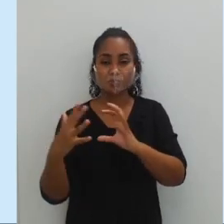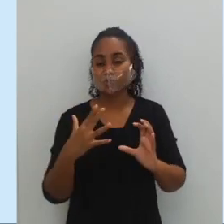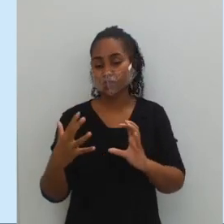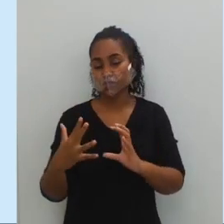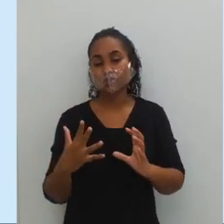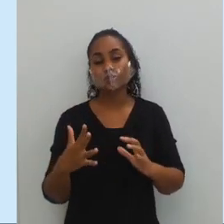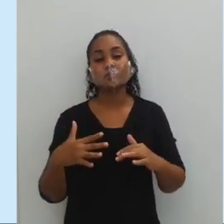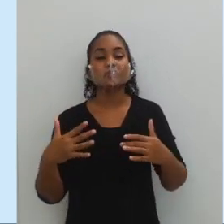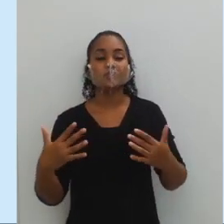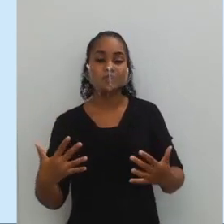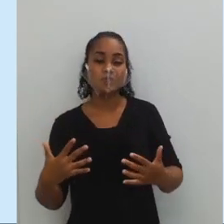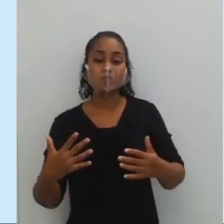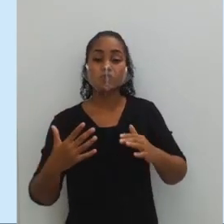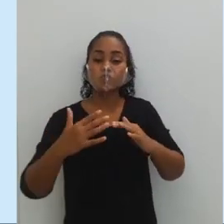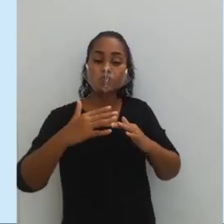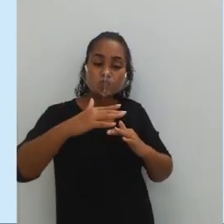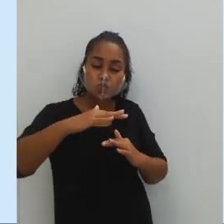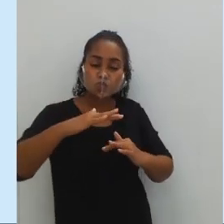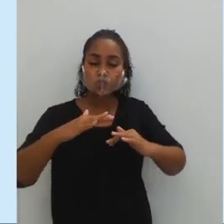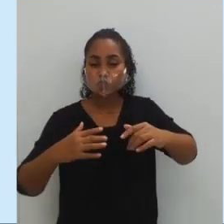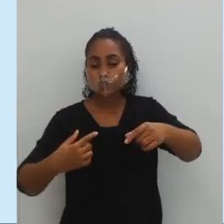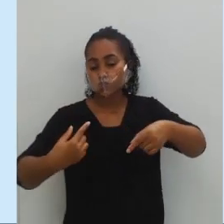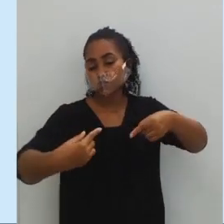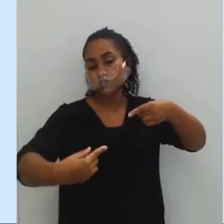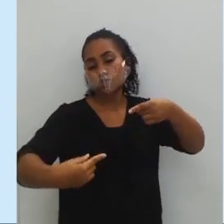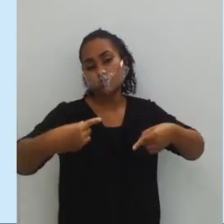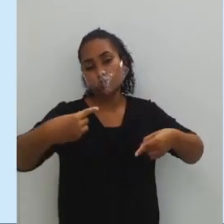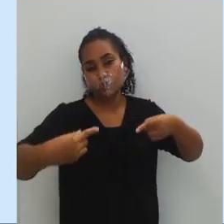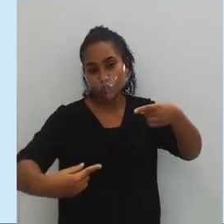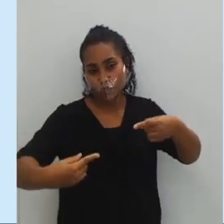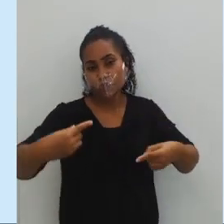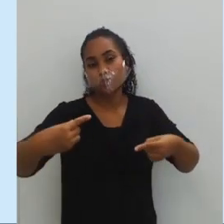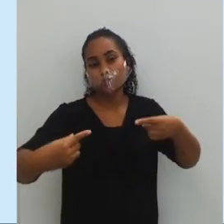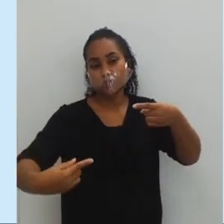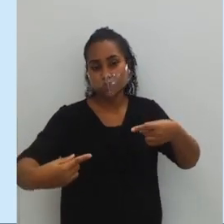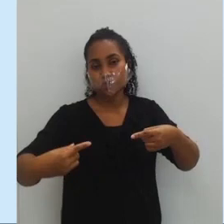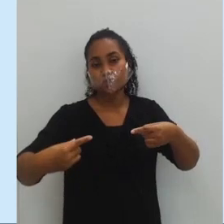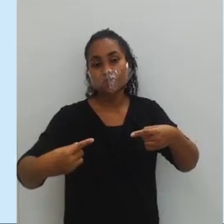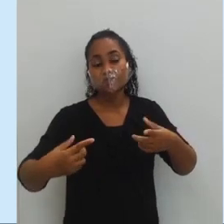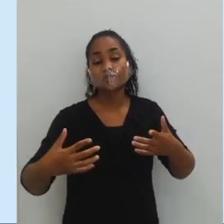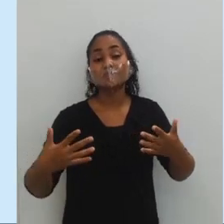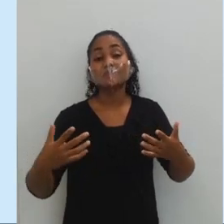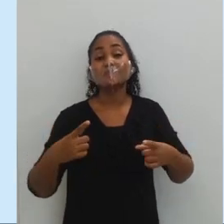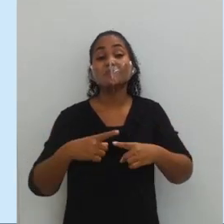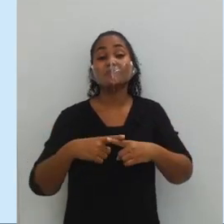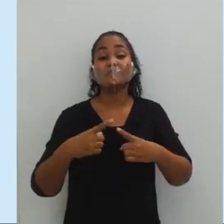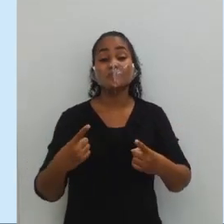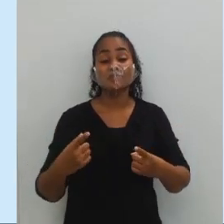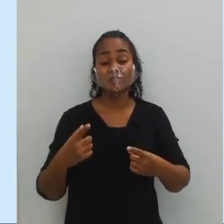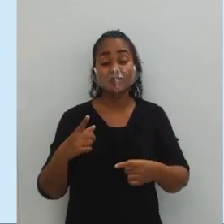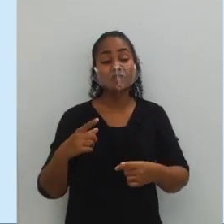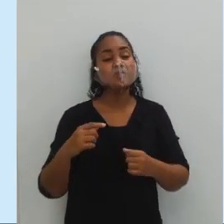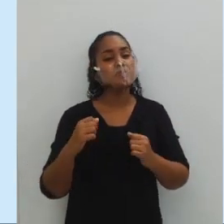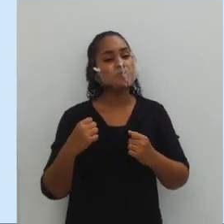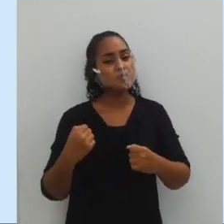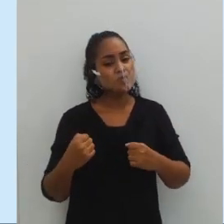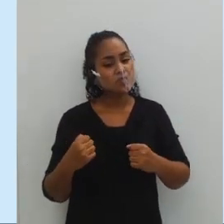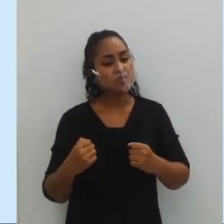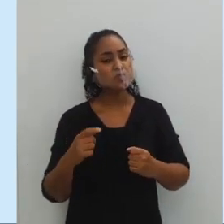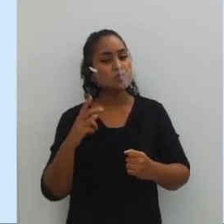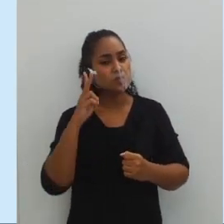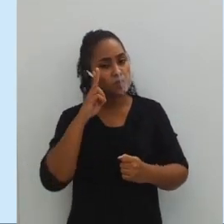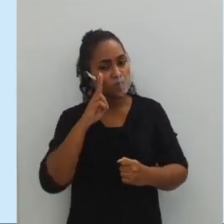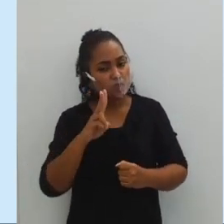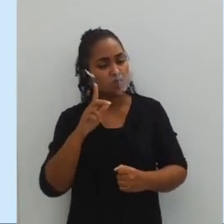não briga, né? A gente está lutando com o colega, com o adversário, mas depois a gente vai